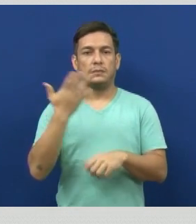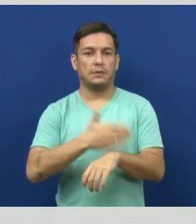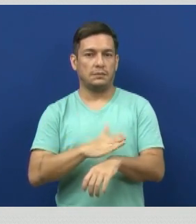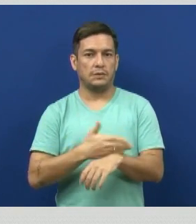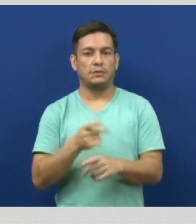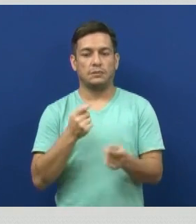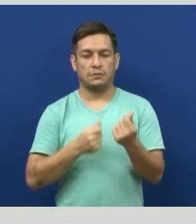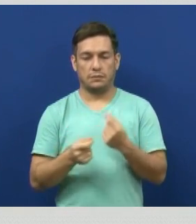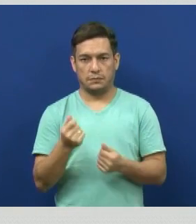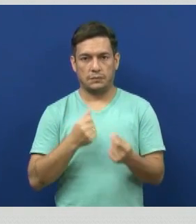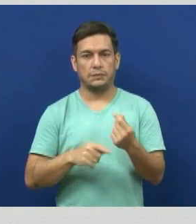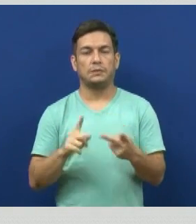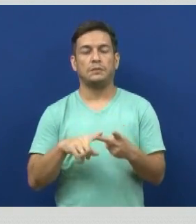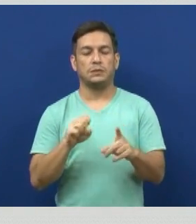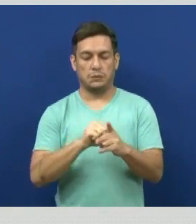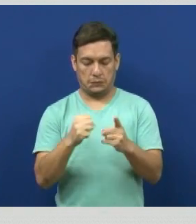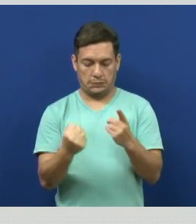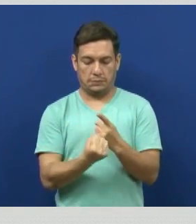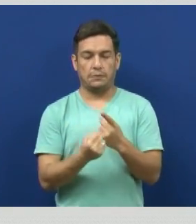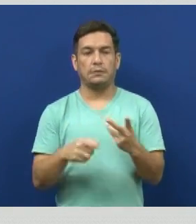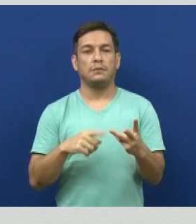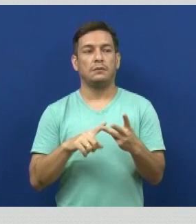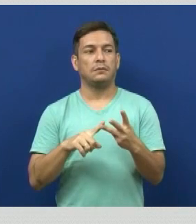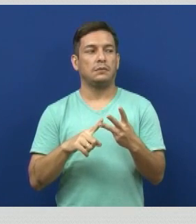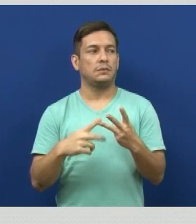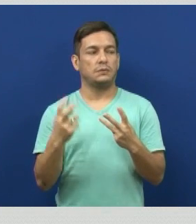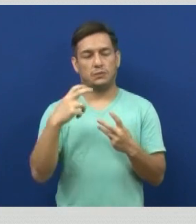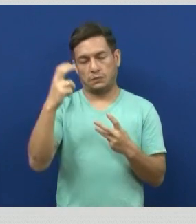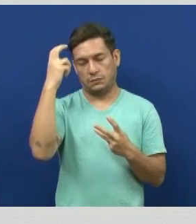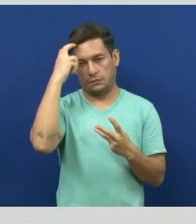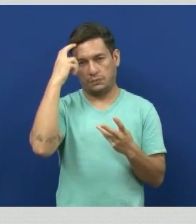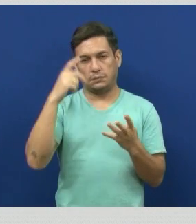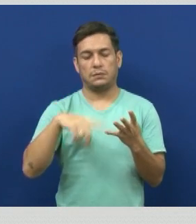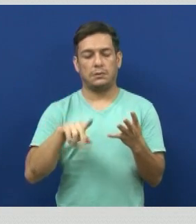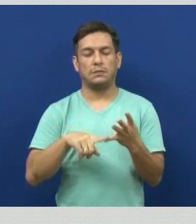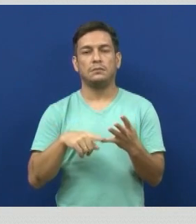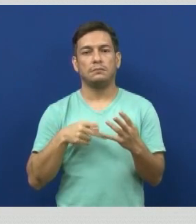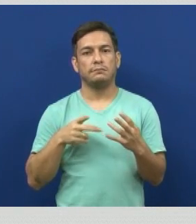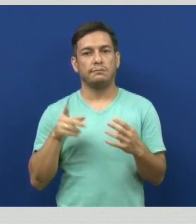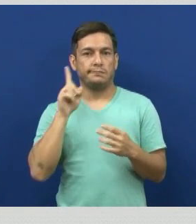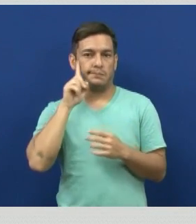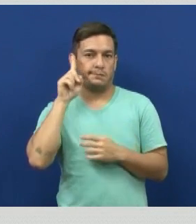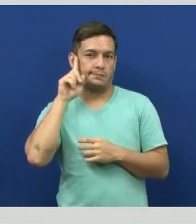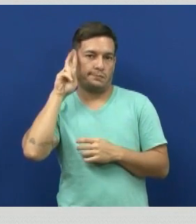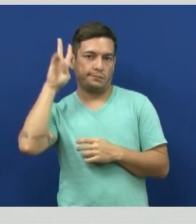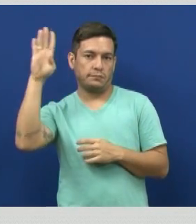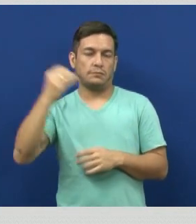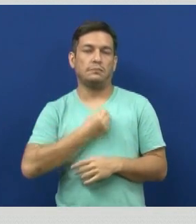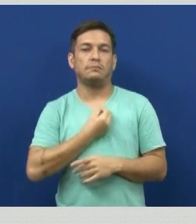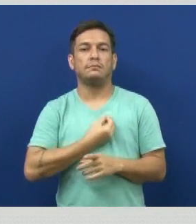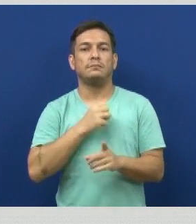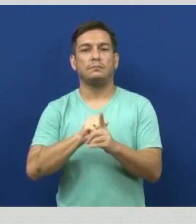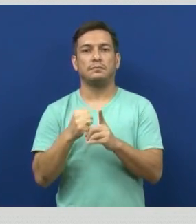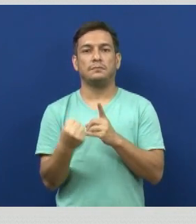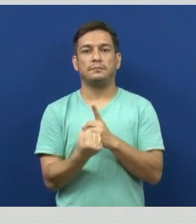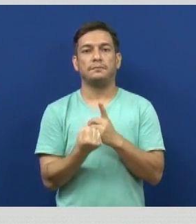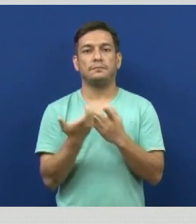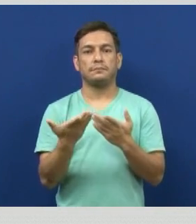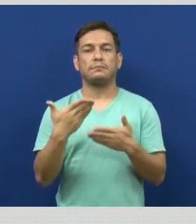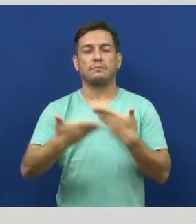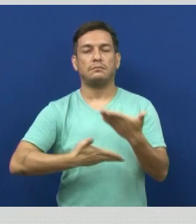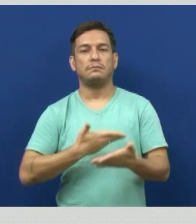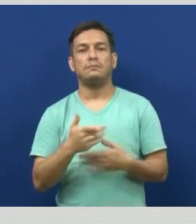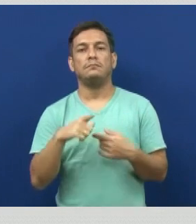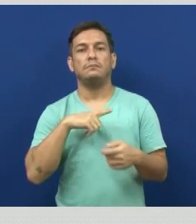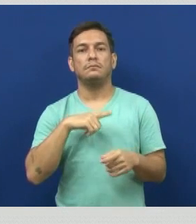práticas econômicas, sociais, culturais e cotidianas presentes nas sociedades,